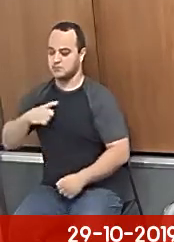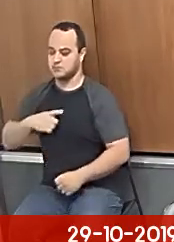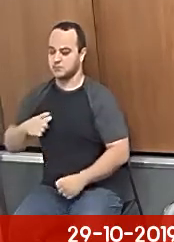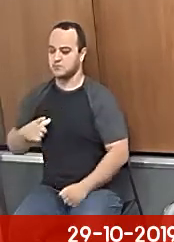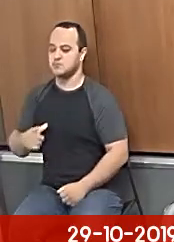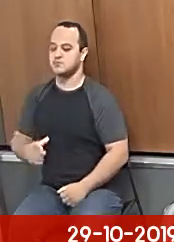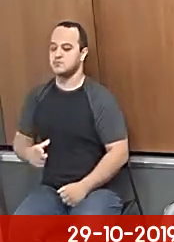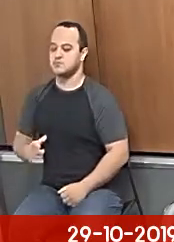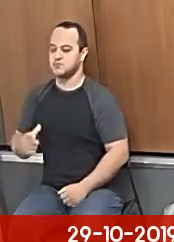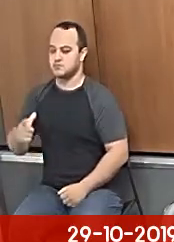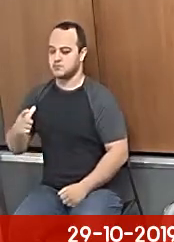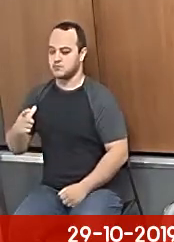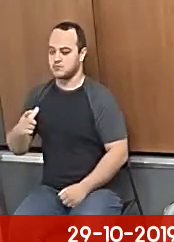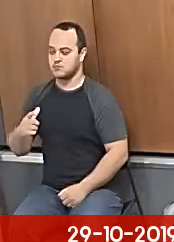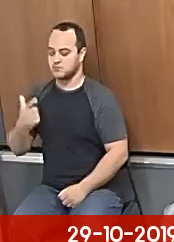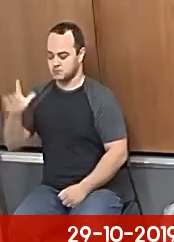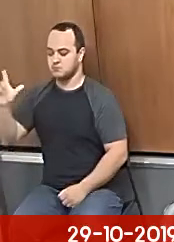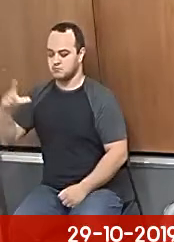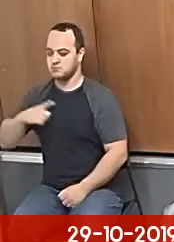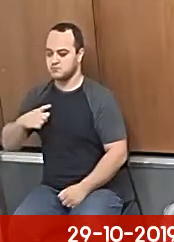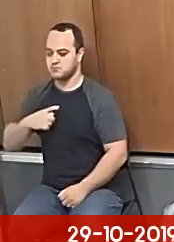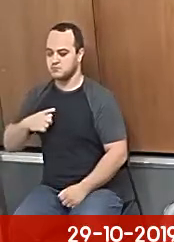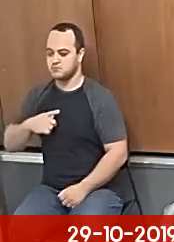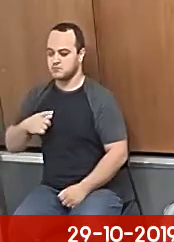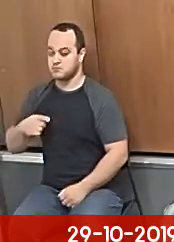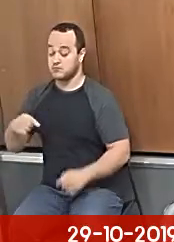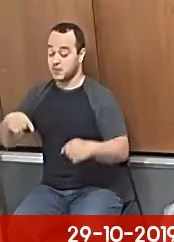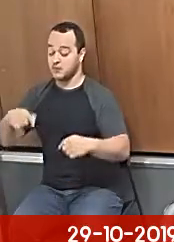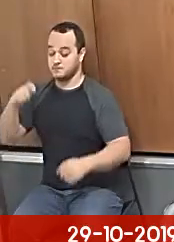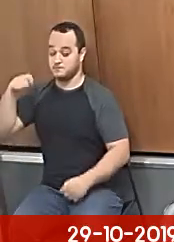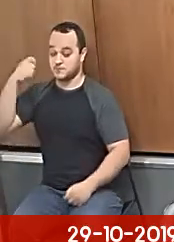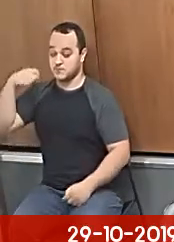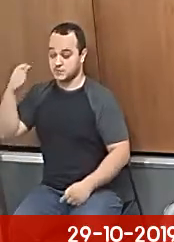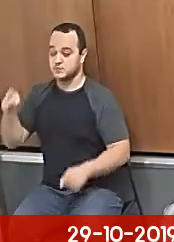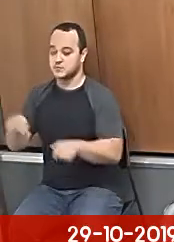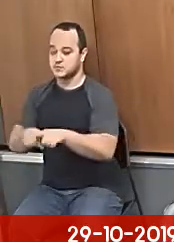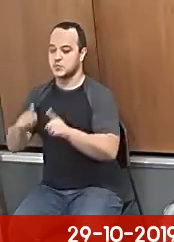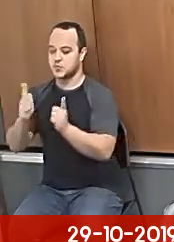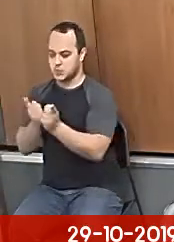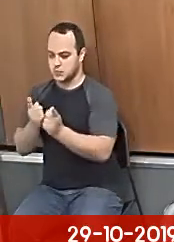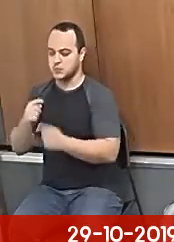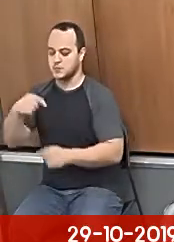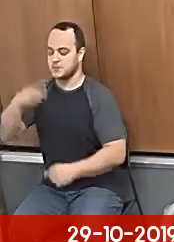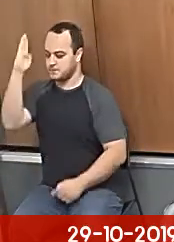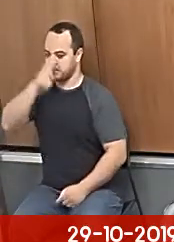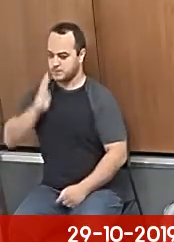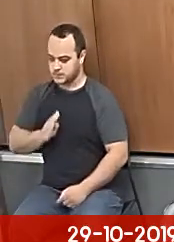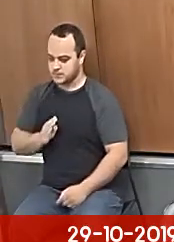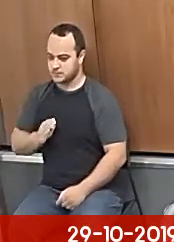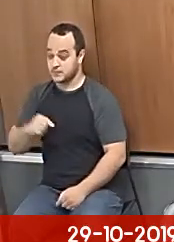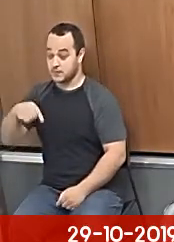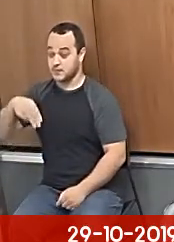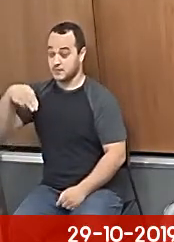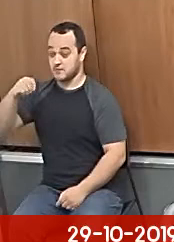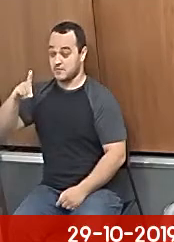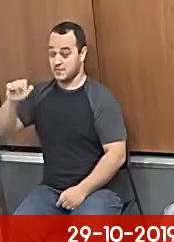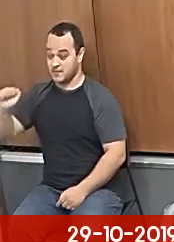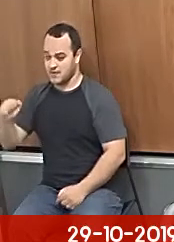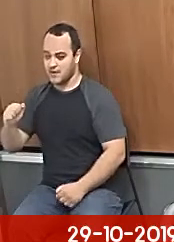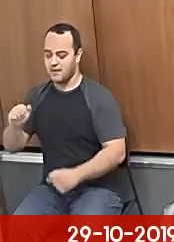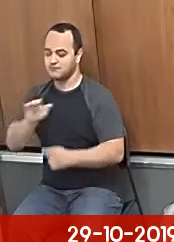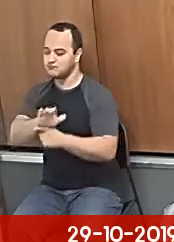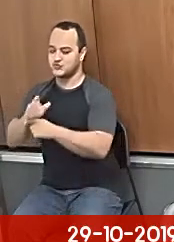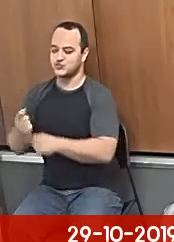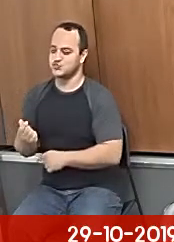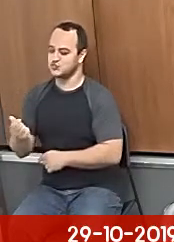vai poder. Falando um pouco da associação e da seleção brasileira. A MDA, mesmo sem apoio nenhum, fazendo rifa para conseguir